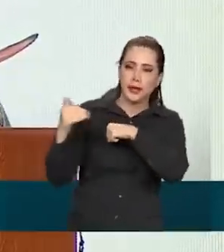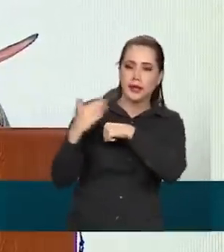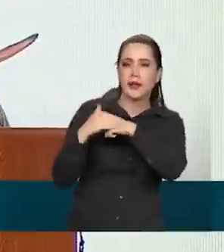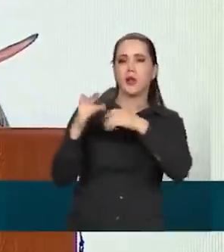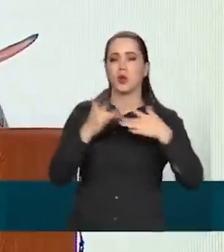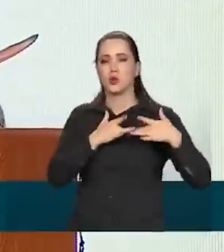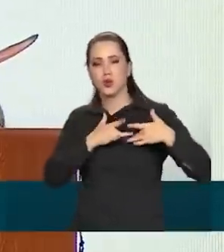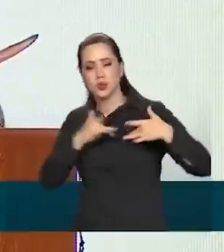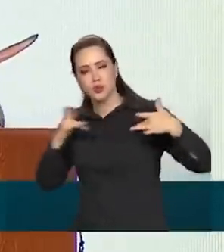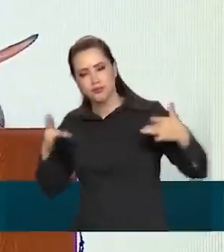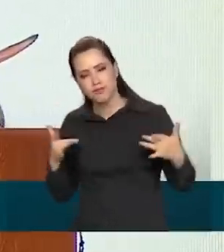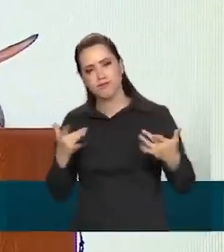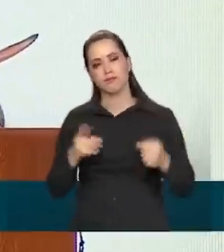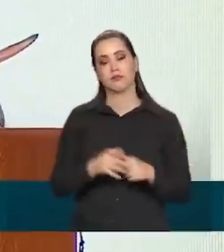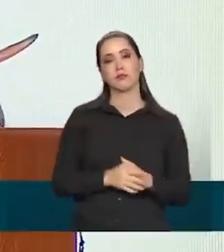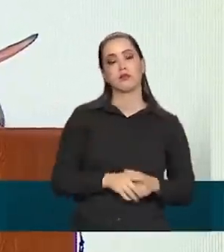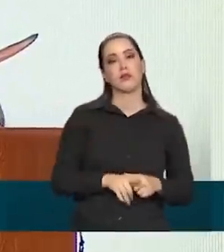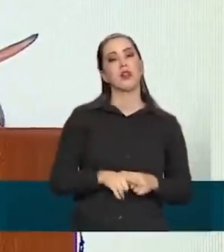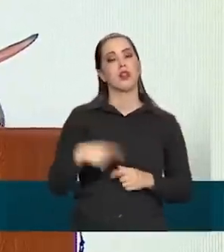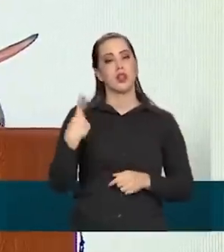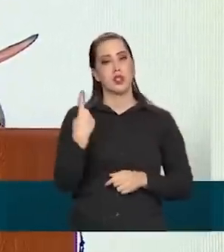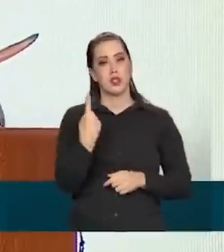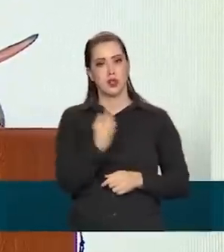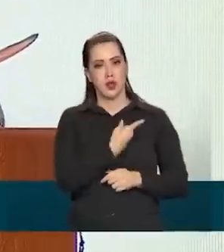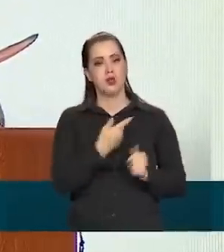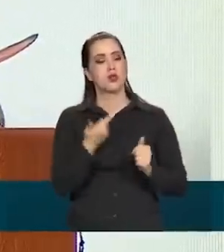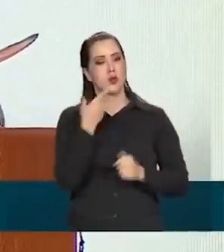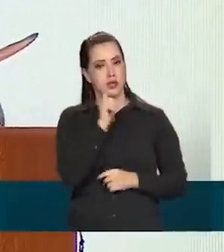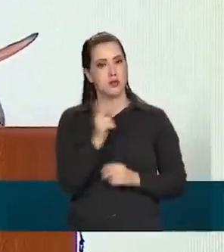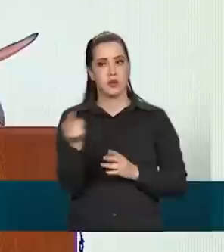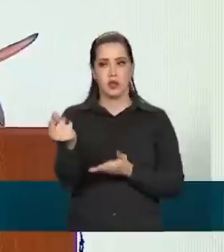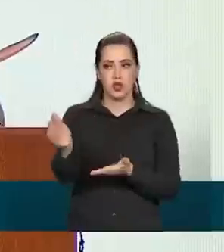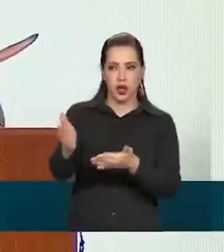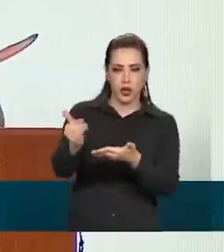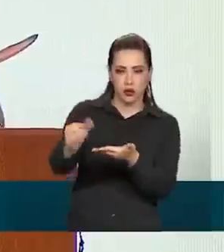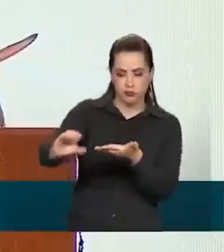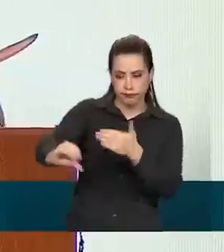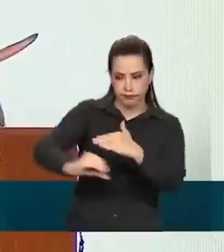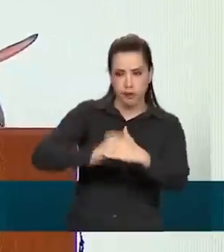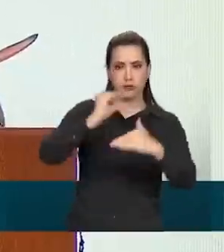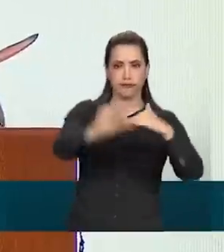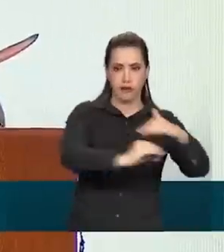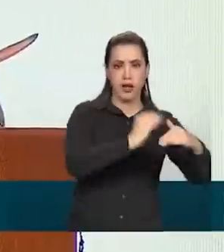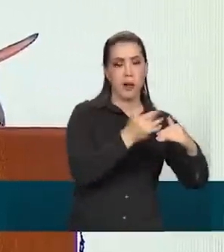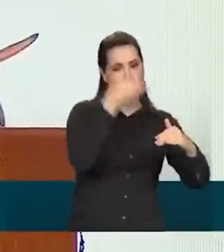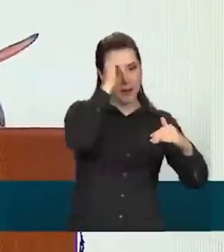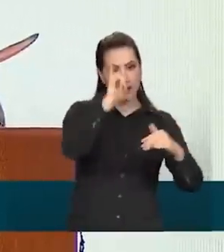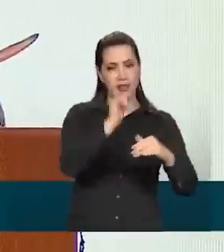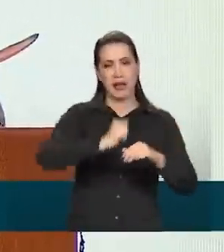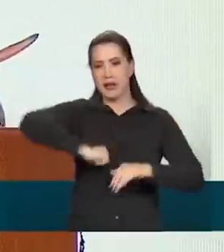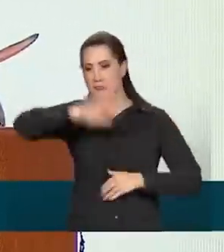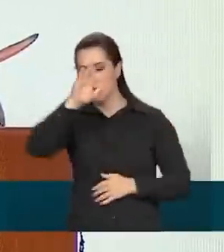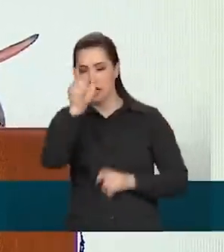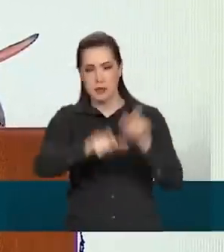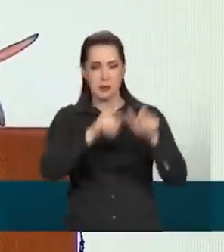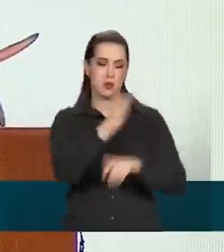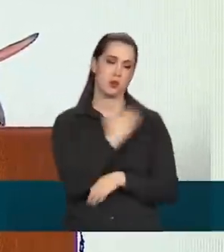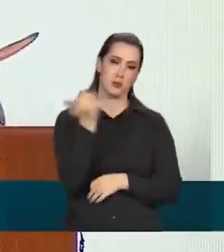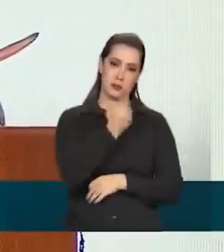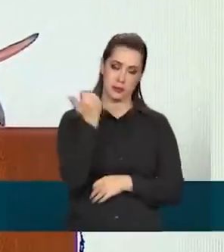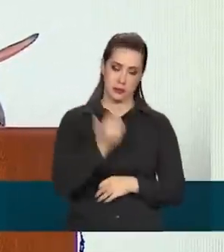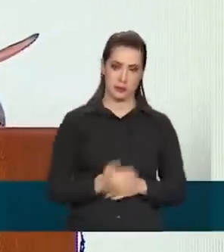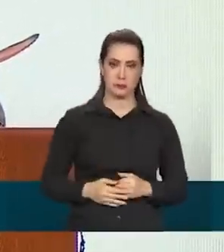de solidariedade e somas que permitiram evitar que mais vidas indígenas fossem